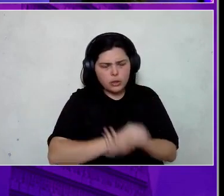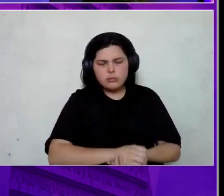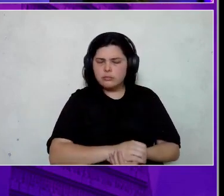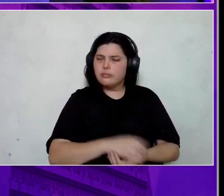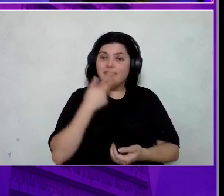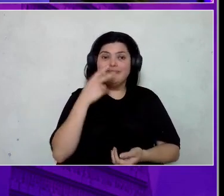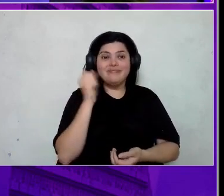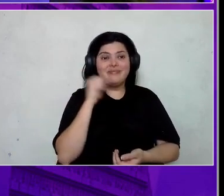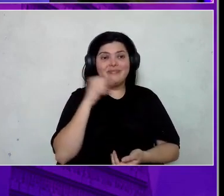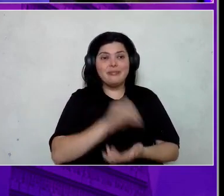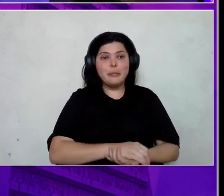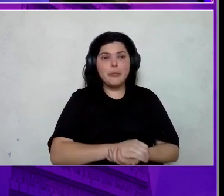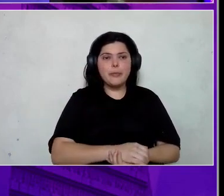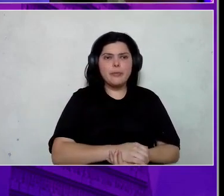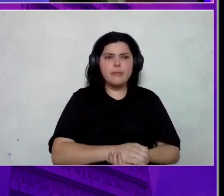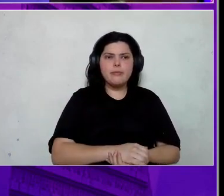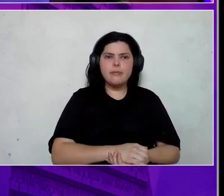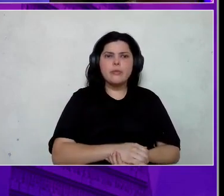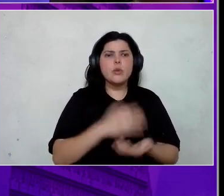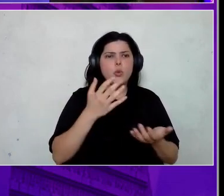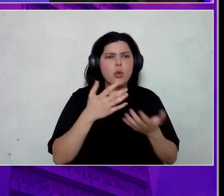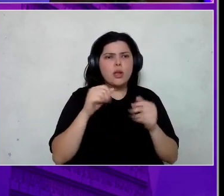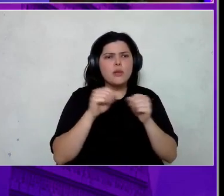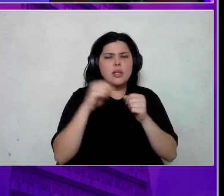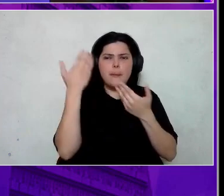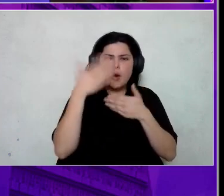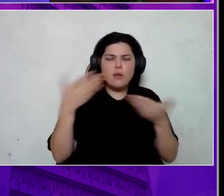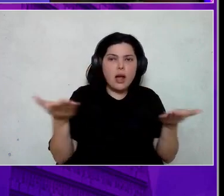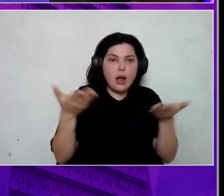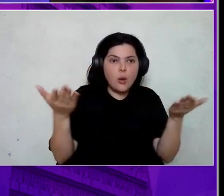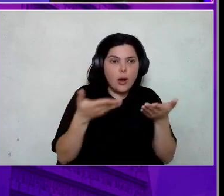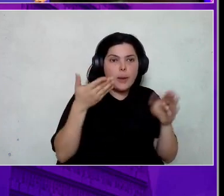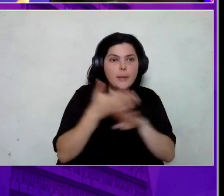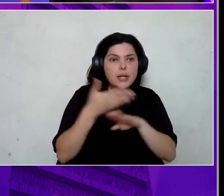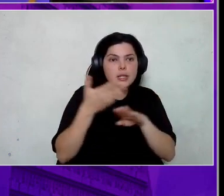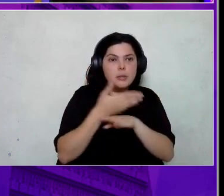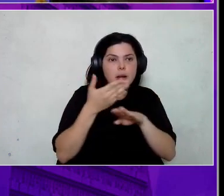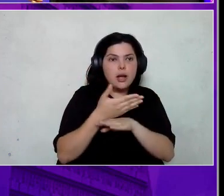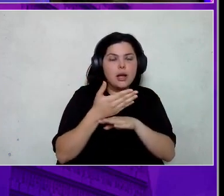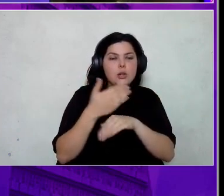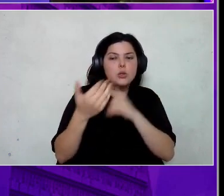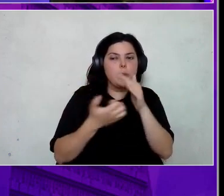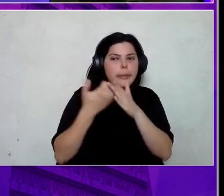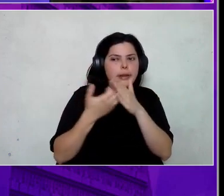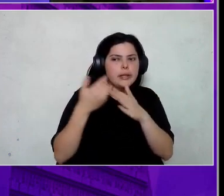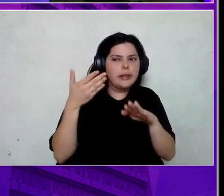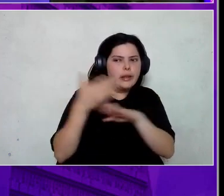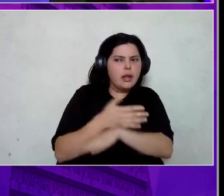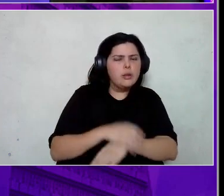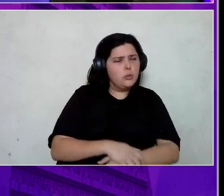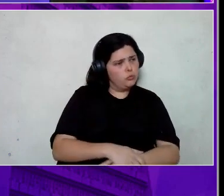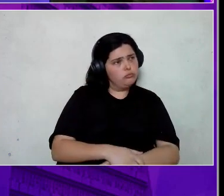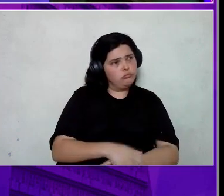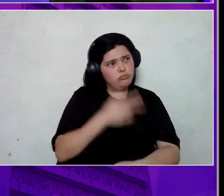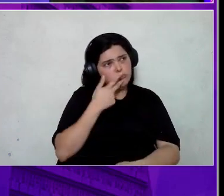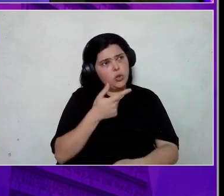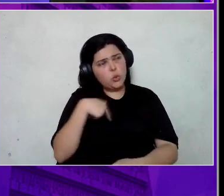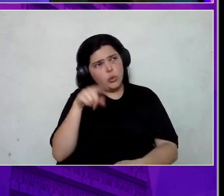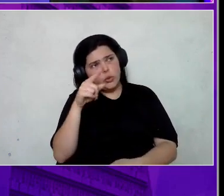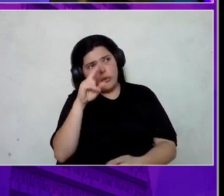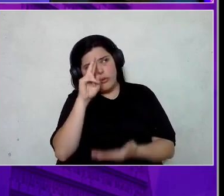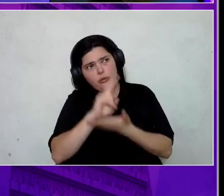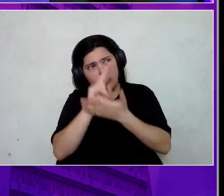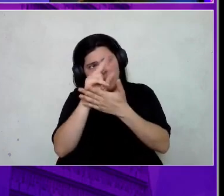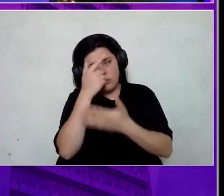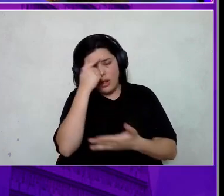Ela fez, você quer fazer uma prova agora para participar de uma seleção, tudinho? Eu disse, pô, tô indo para a faculdade, nem